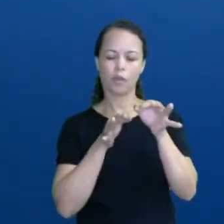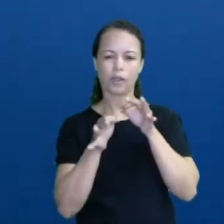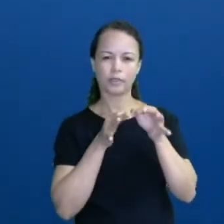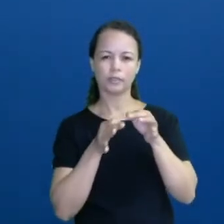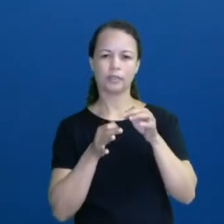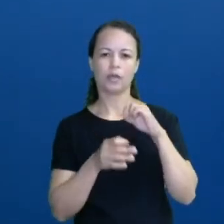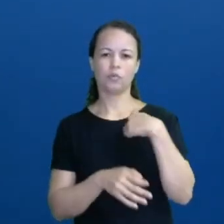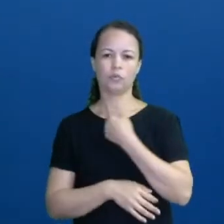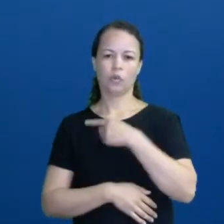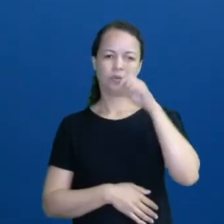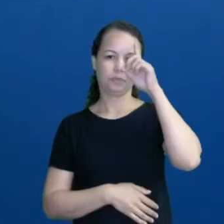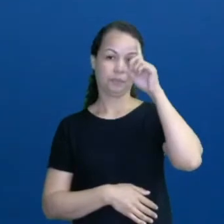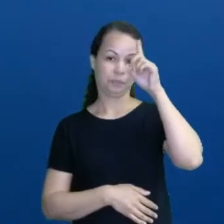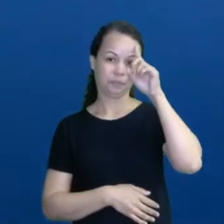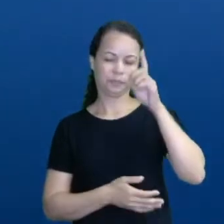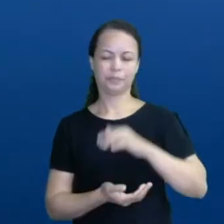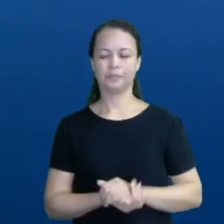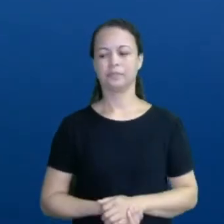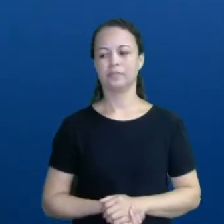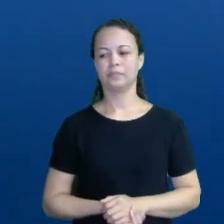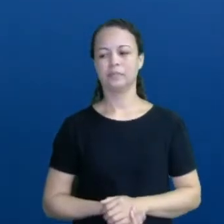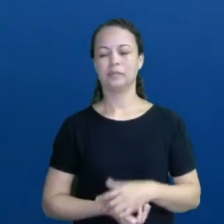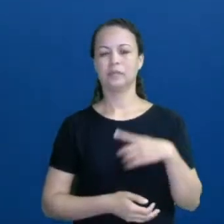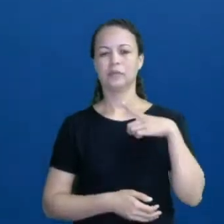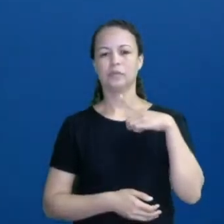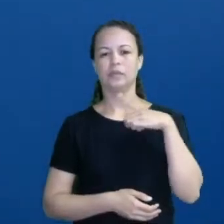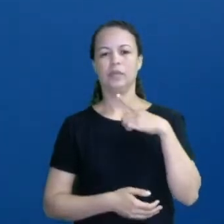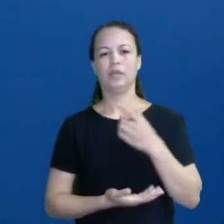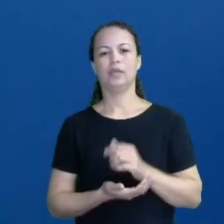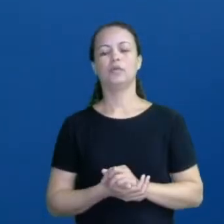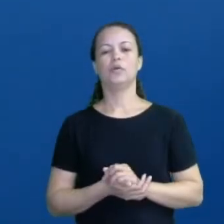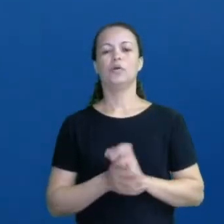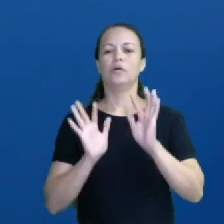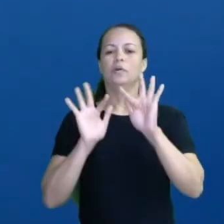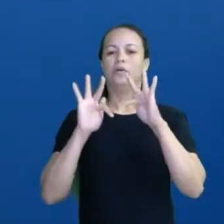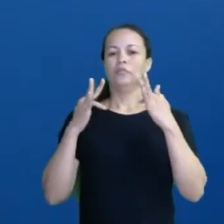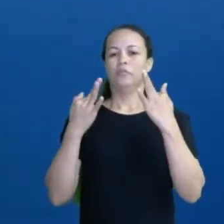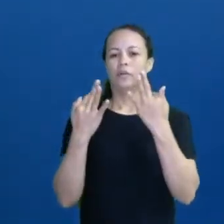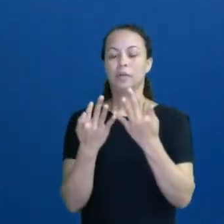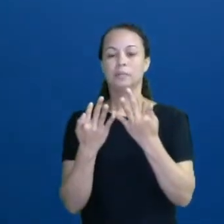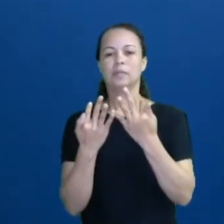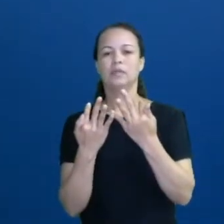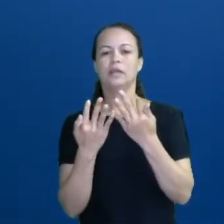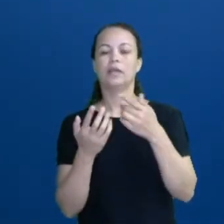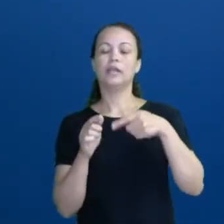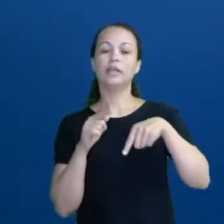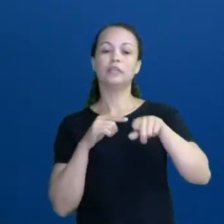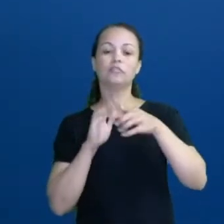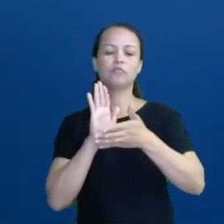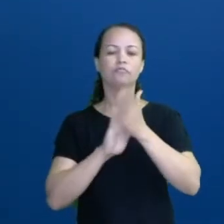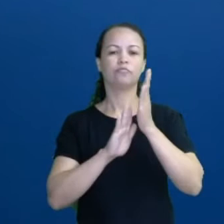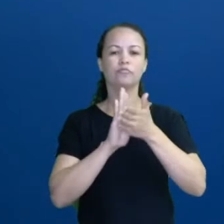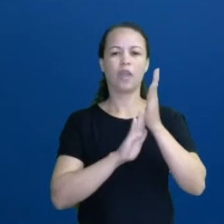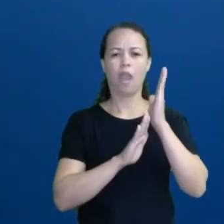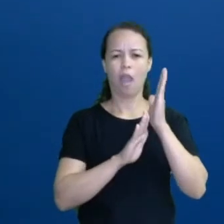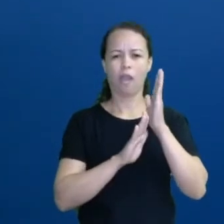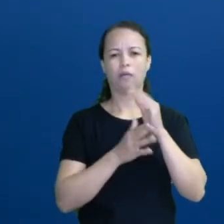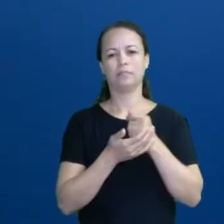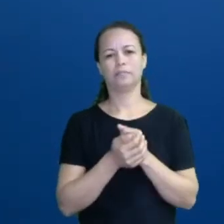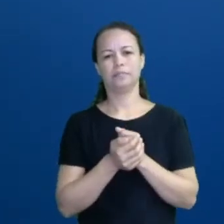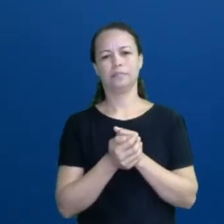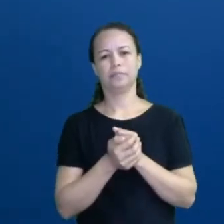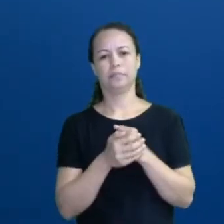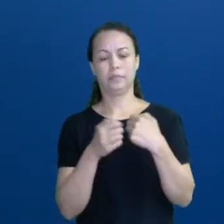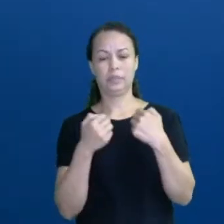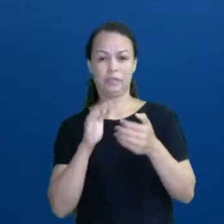o nosso dia a dia. Então eu tenho aqui, ó, uma família e eles vão viajar. Para